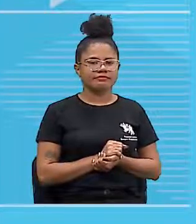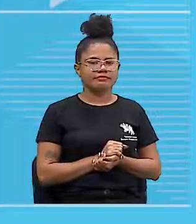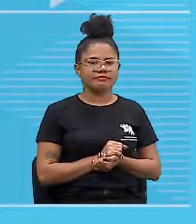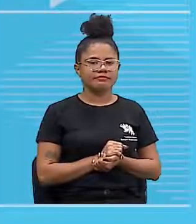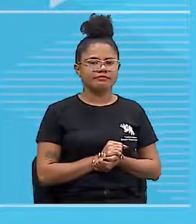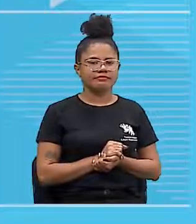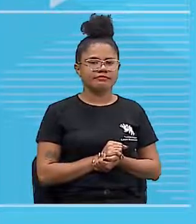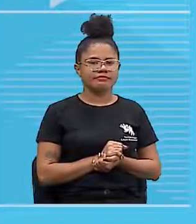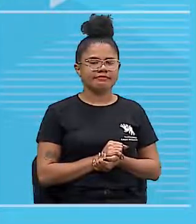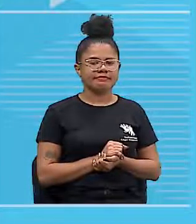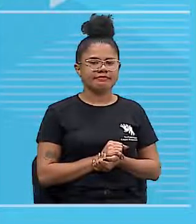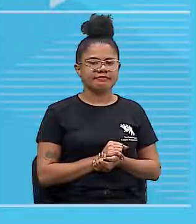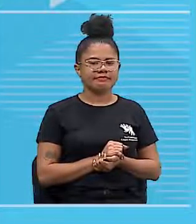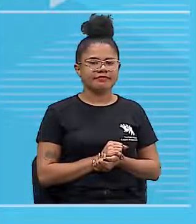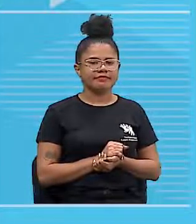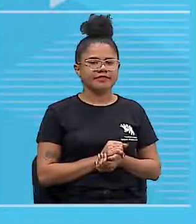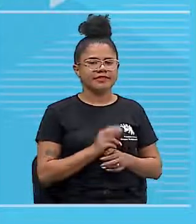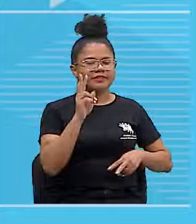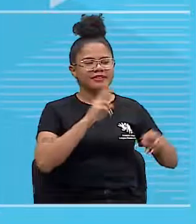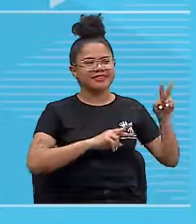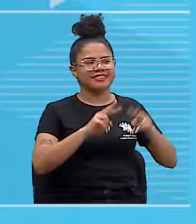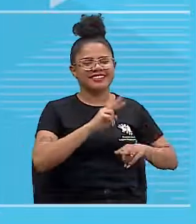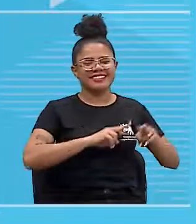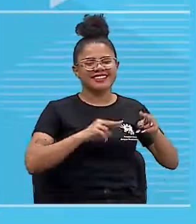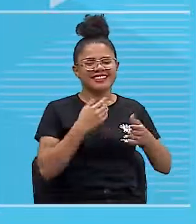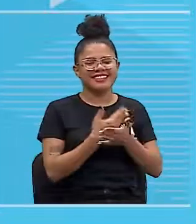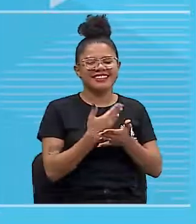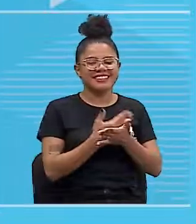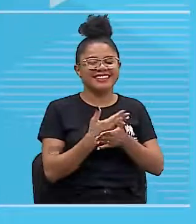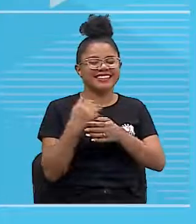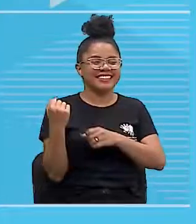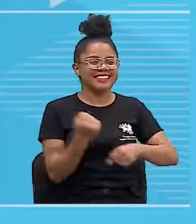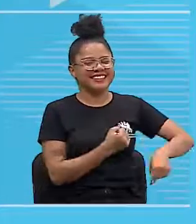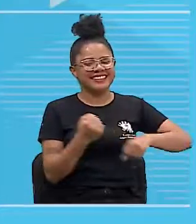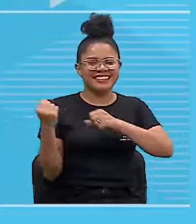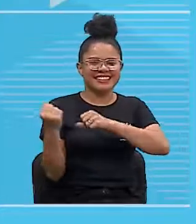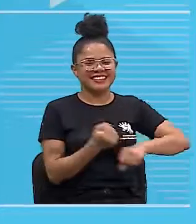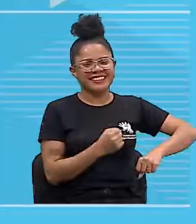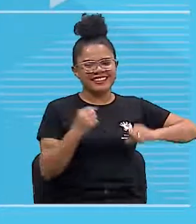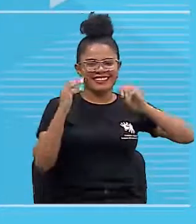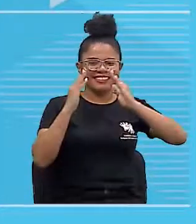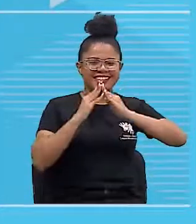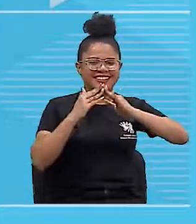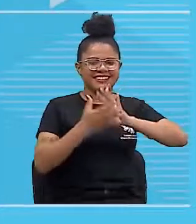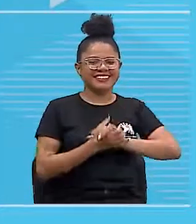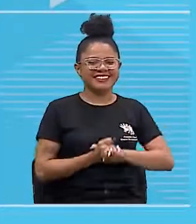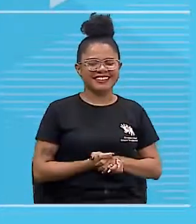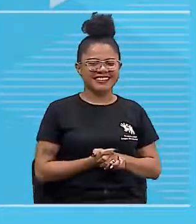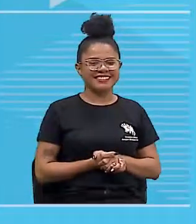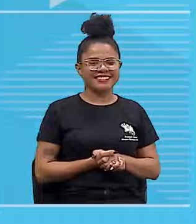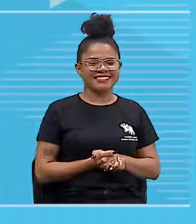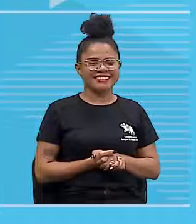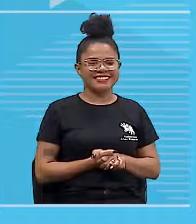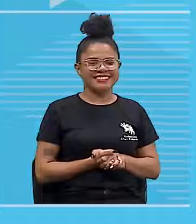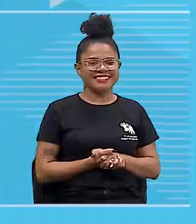amiga grandes que tá assistindo aula e limpando a casa é mulher trabalhadeira nessa Adriana a